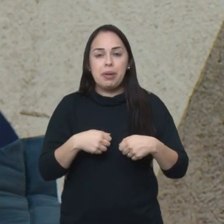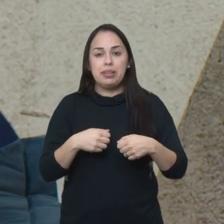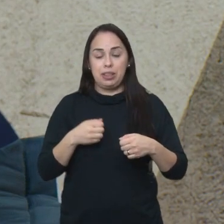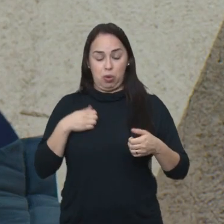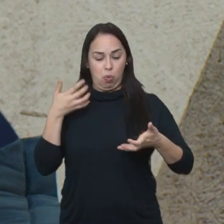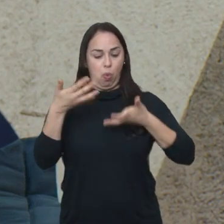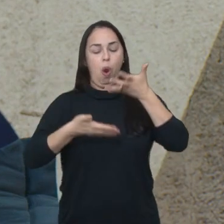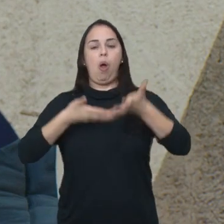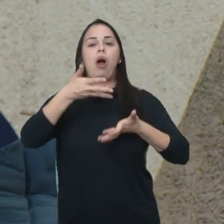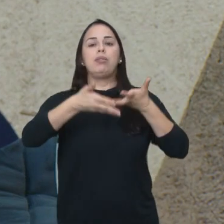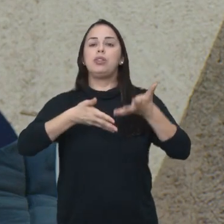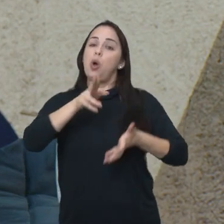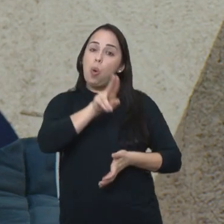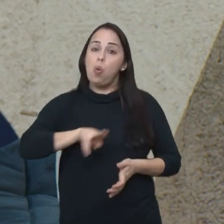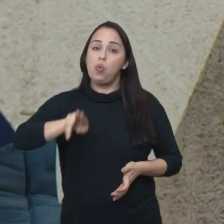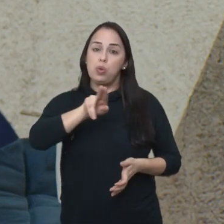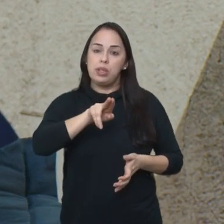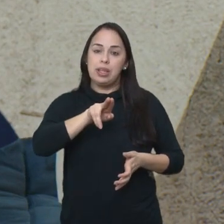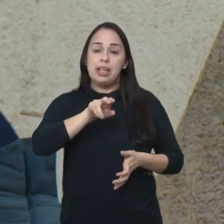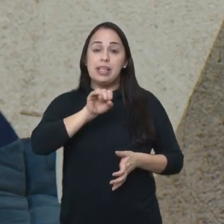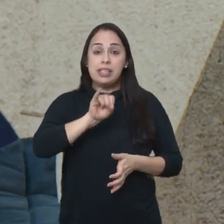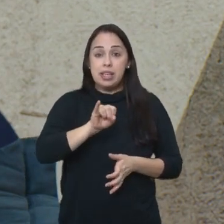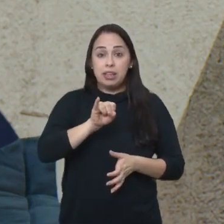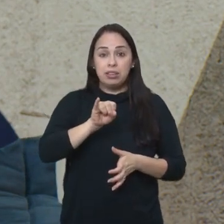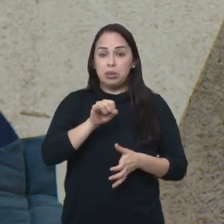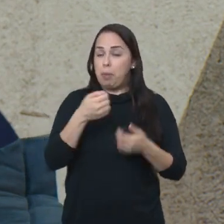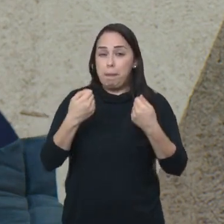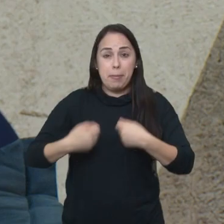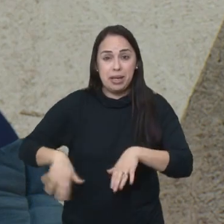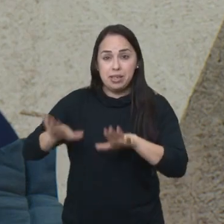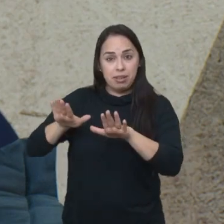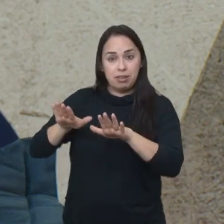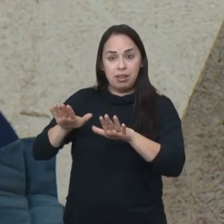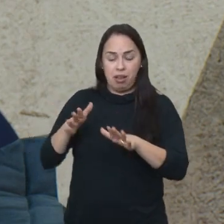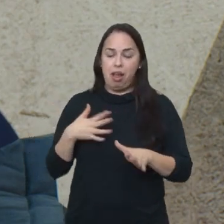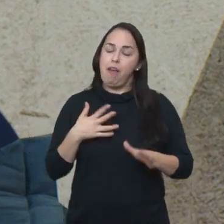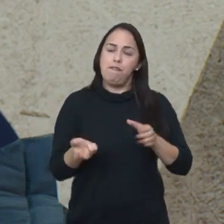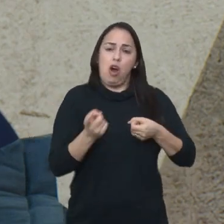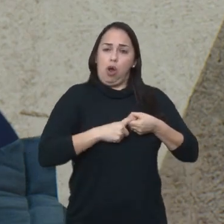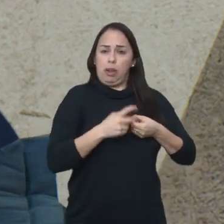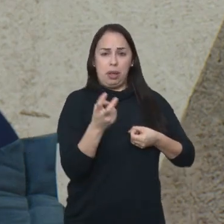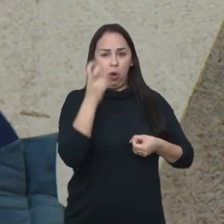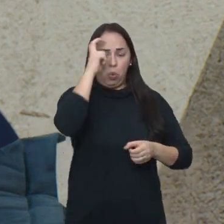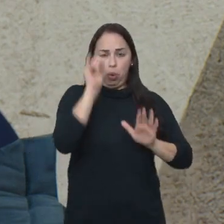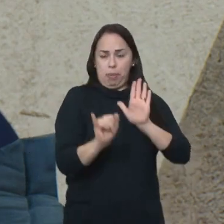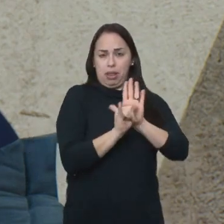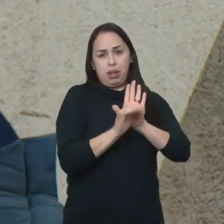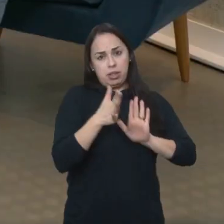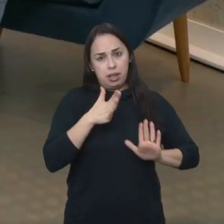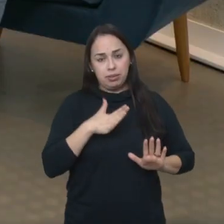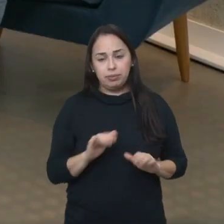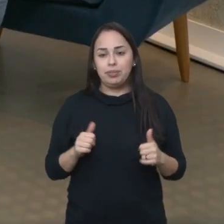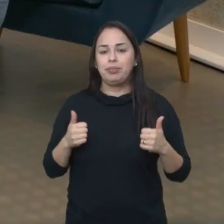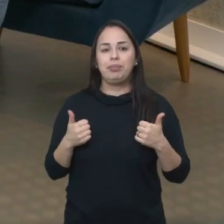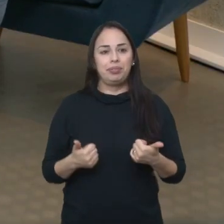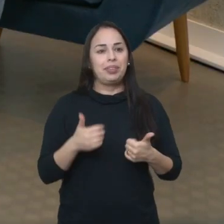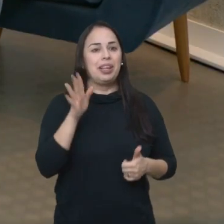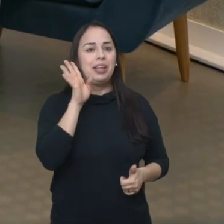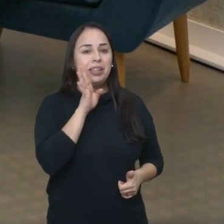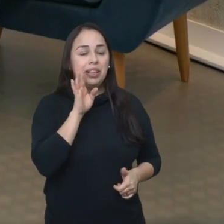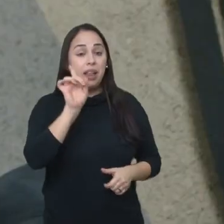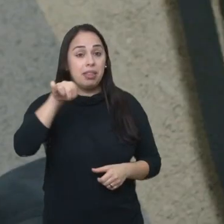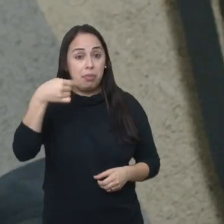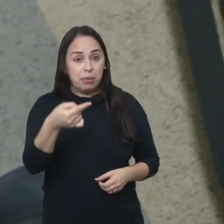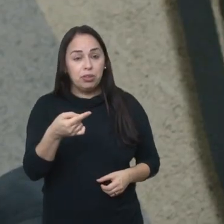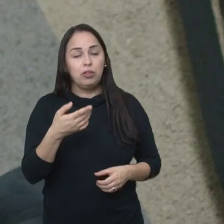usar aquela língua, você utiliza, e quando não, você volta para a sua cultura e a sua identidade. Bem bacana,